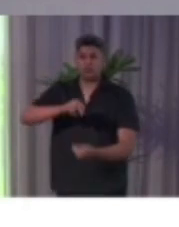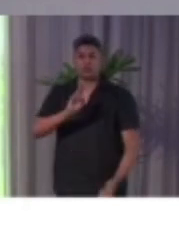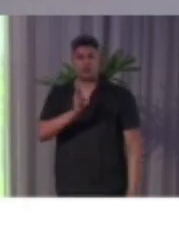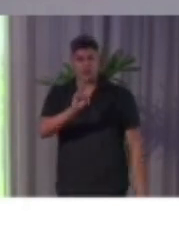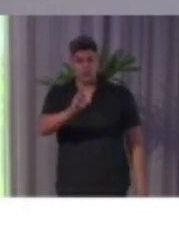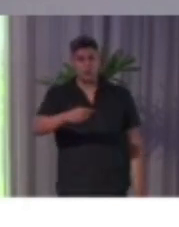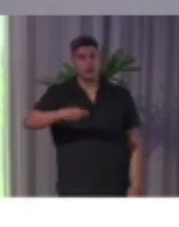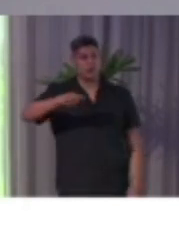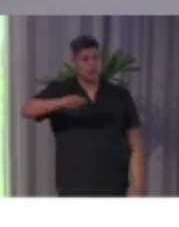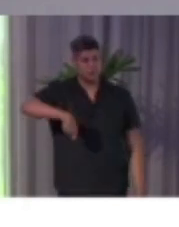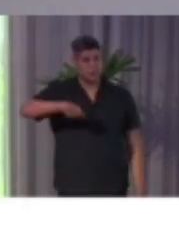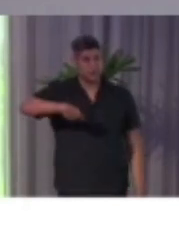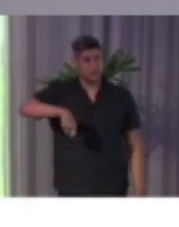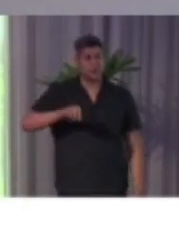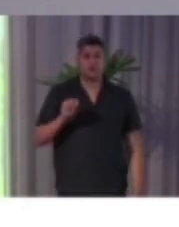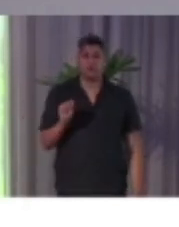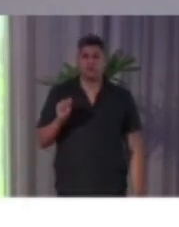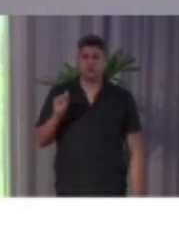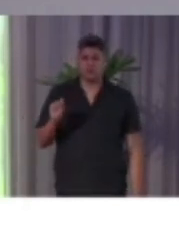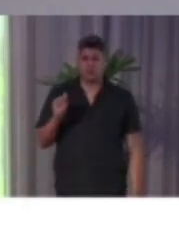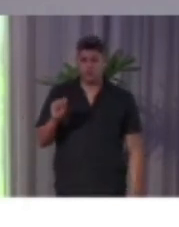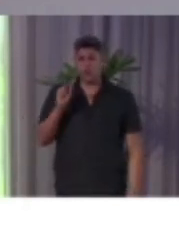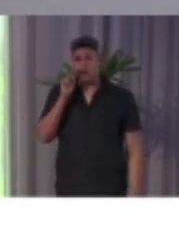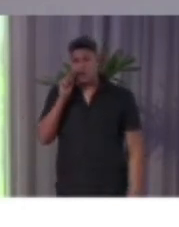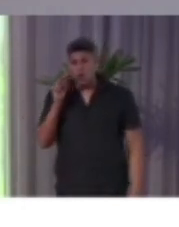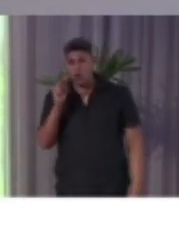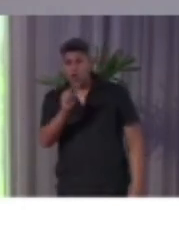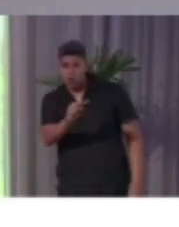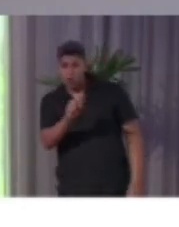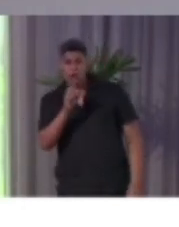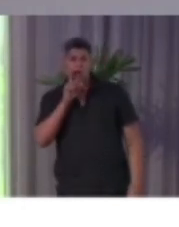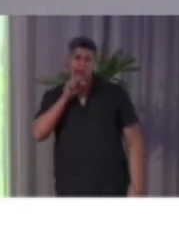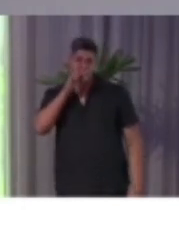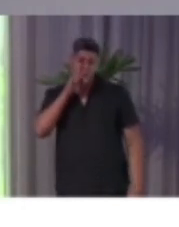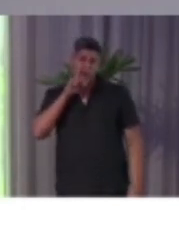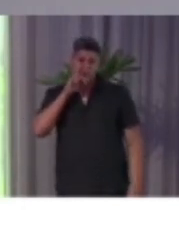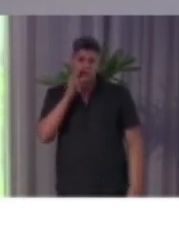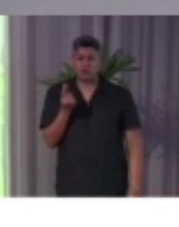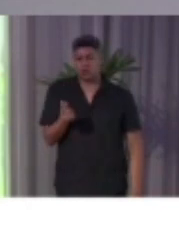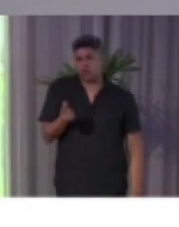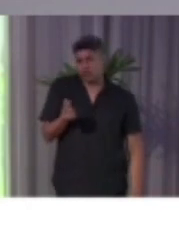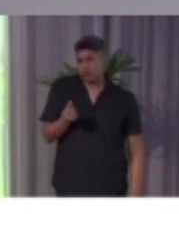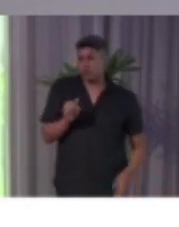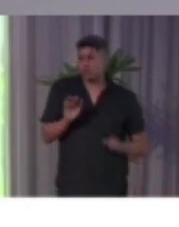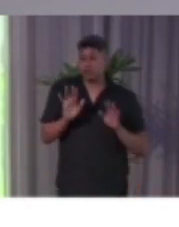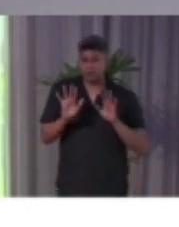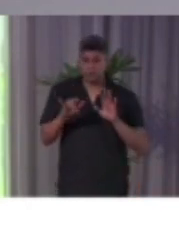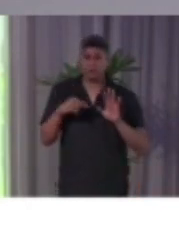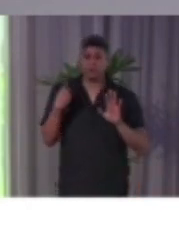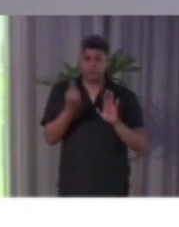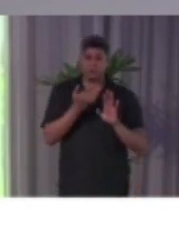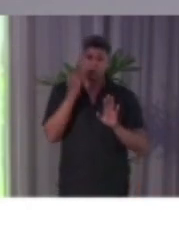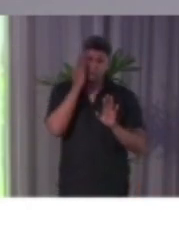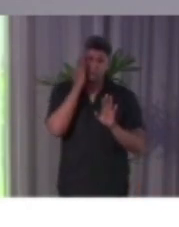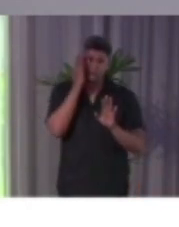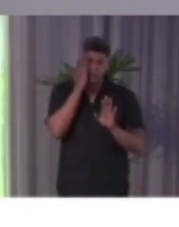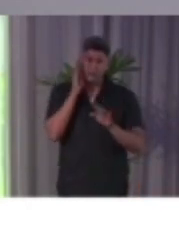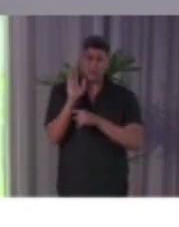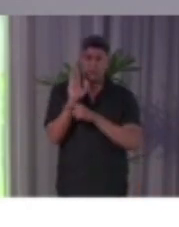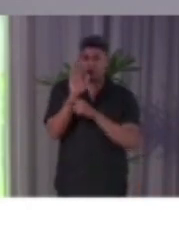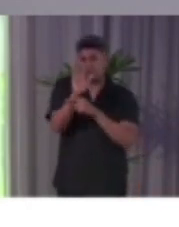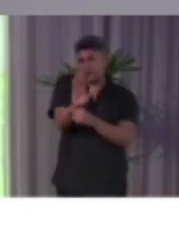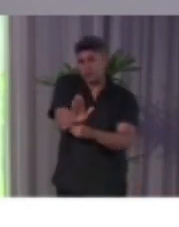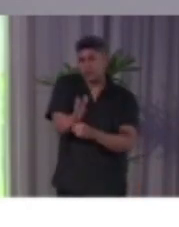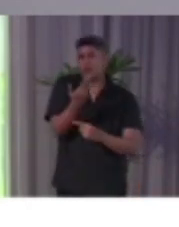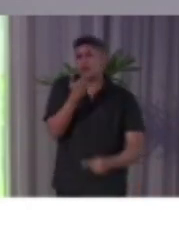gente precisa, portanto, olhar para os riscos, para os custos. Mas, ao mesmo tempo, a gente sabe que elas contribuem muito